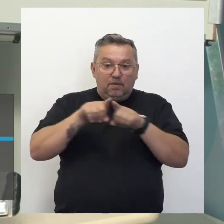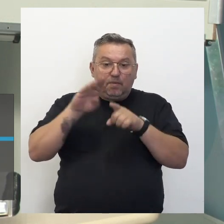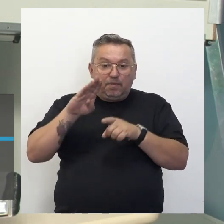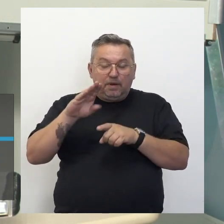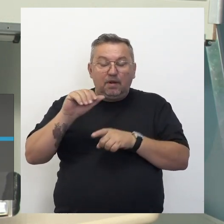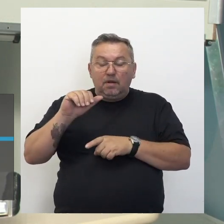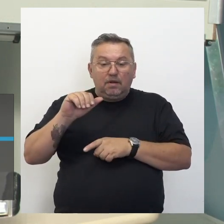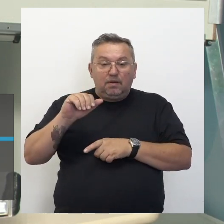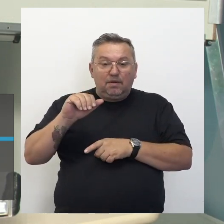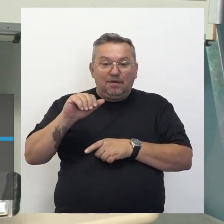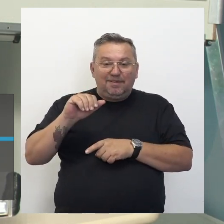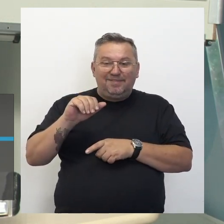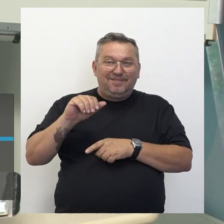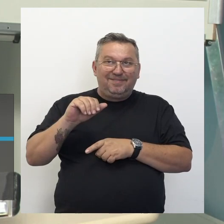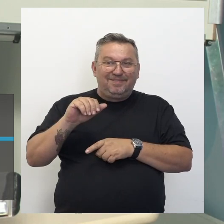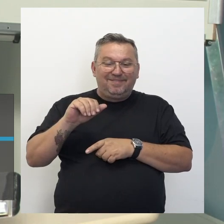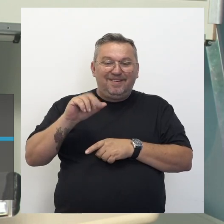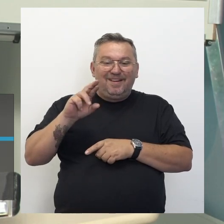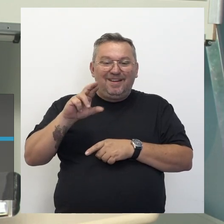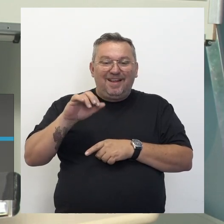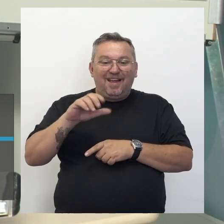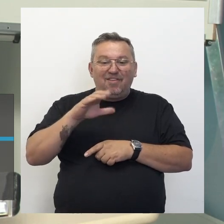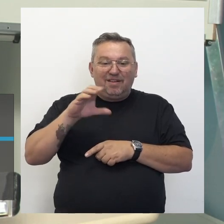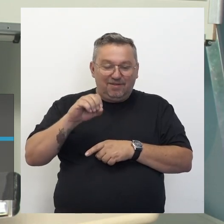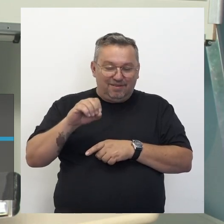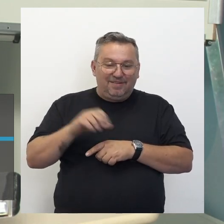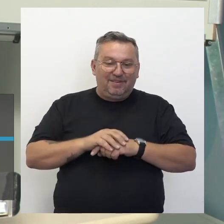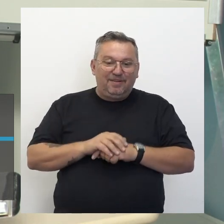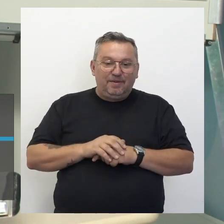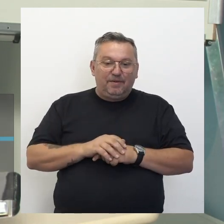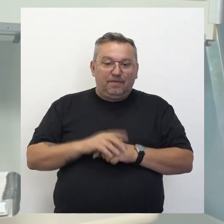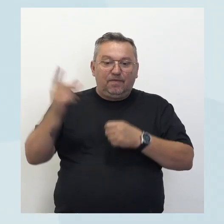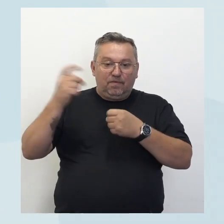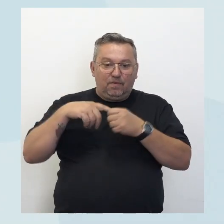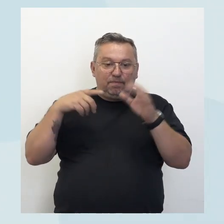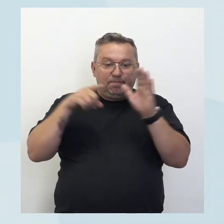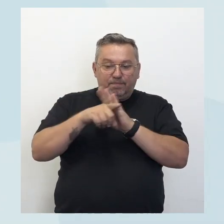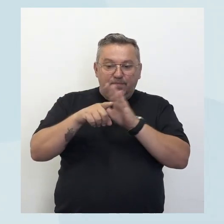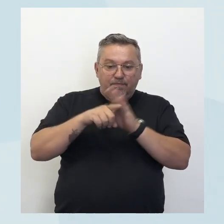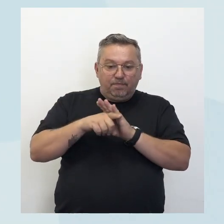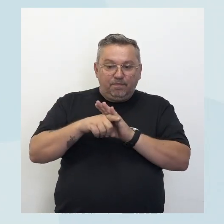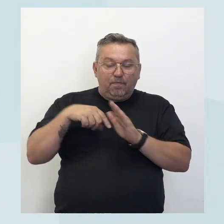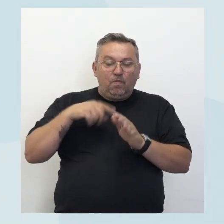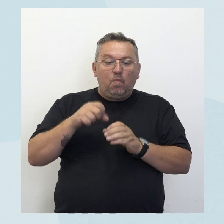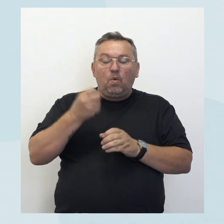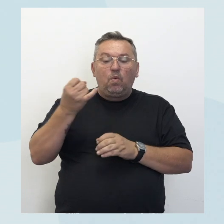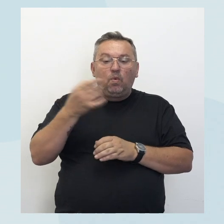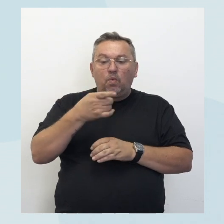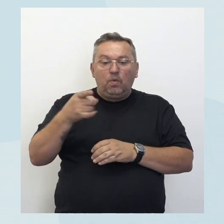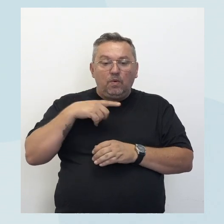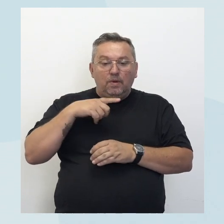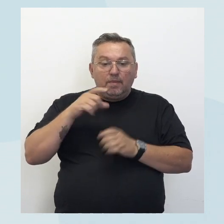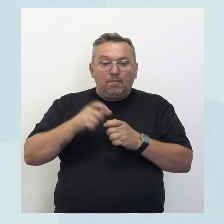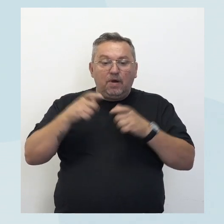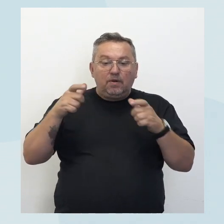A. C de A. A de ácido, perfeito? Tudo bem? Voltando na questão, ele quer saber qual das soluções apresenta maior extensão